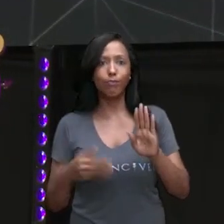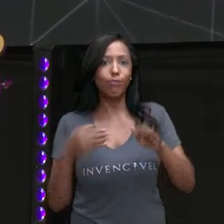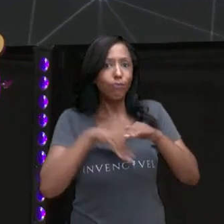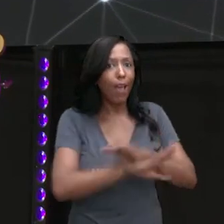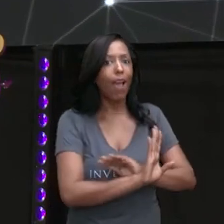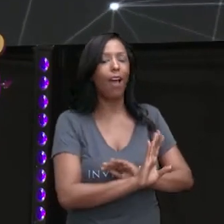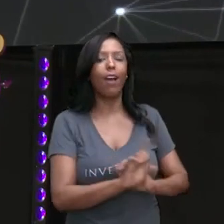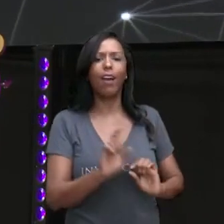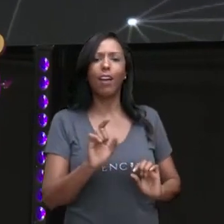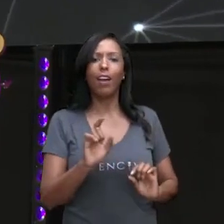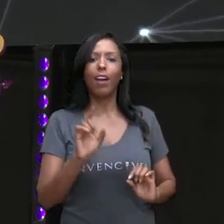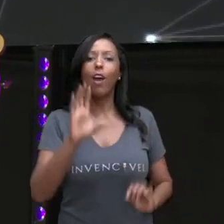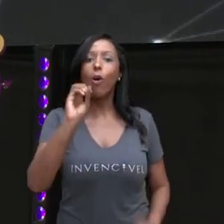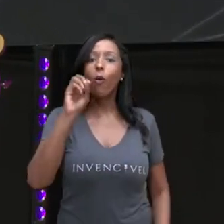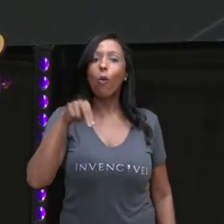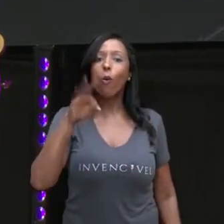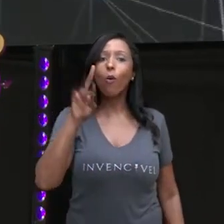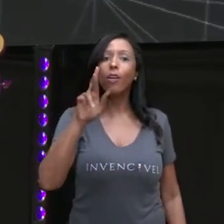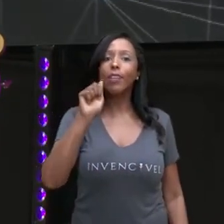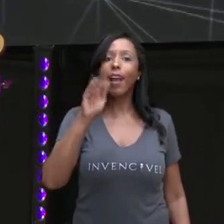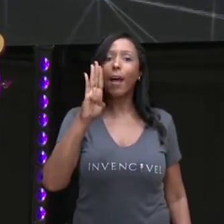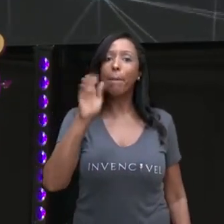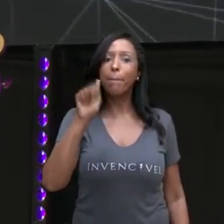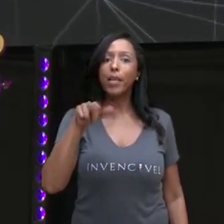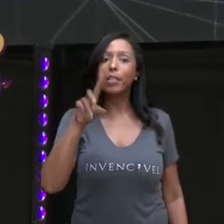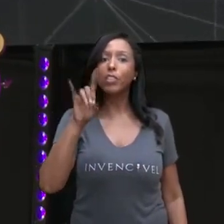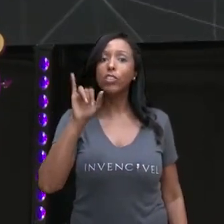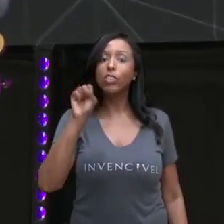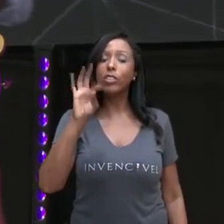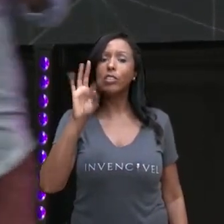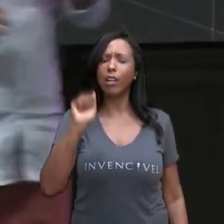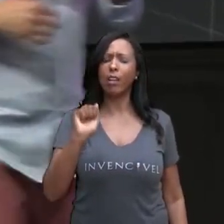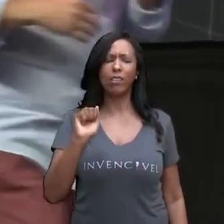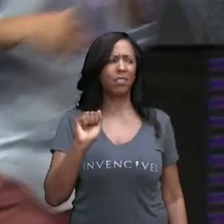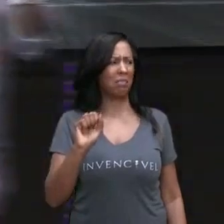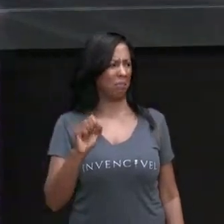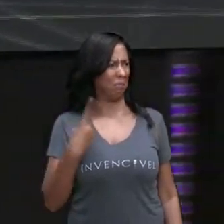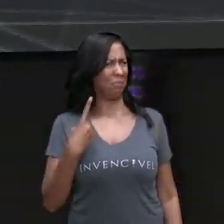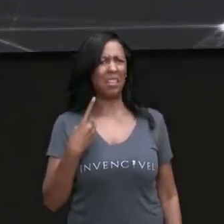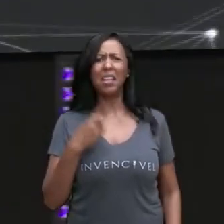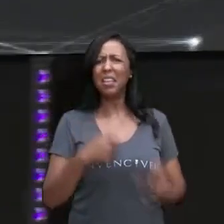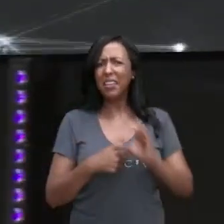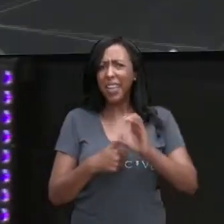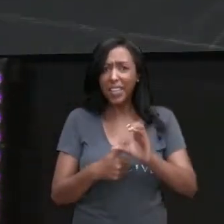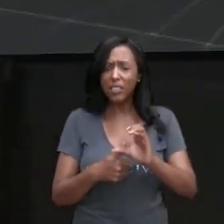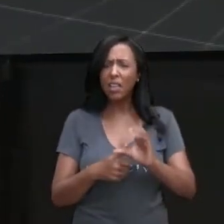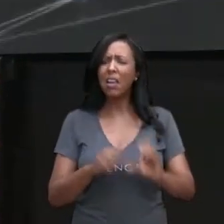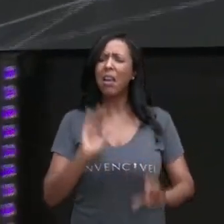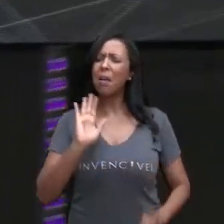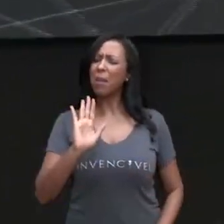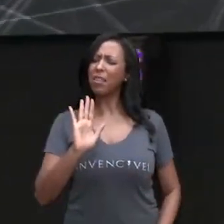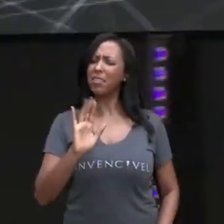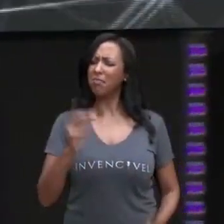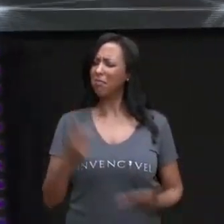Mas ele era irmão? Era irmão. Contrabandista, sim. Mas o que ele contrabandeava? Bíblia.